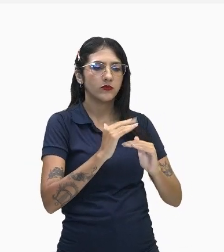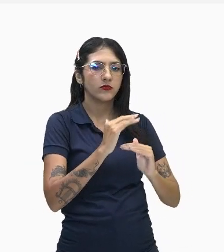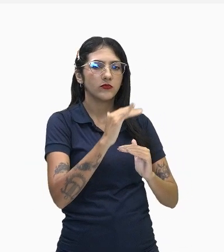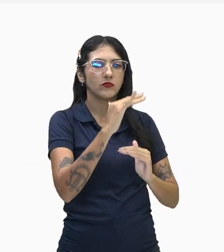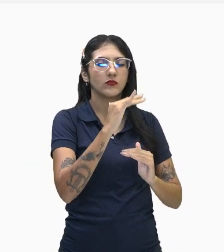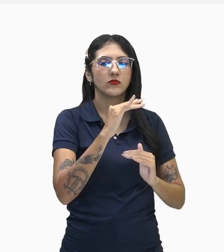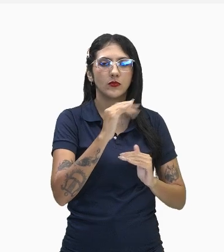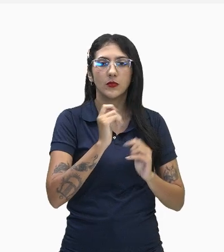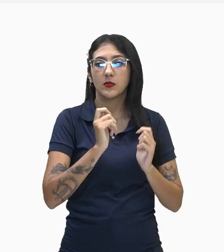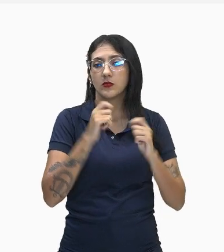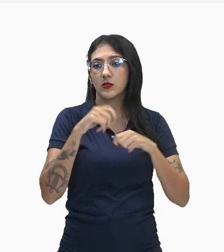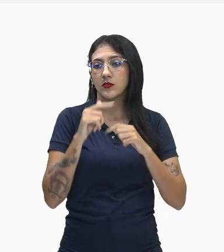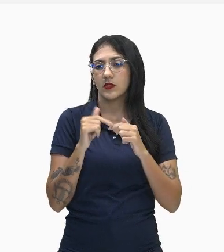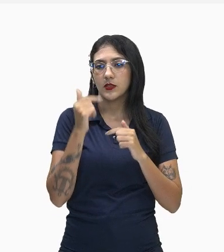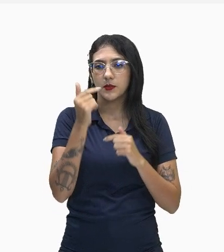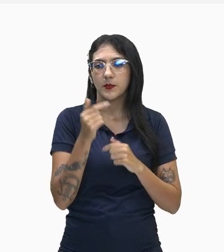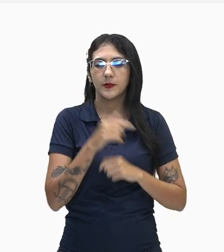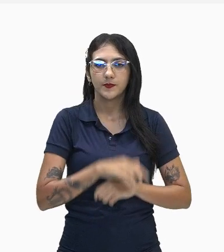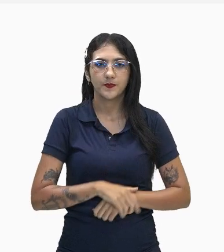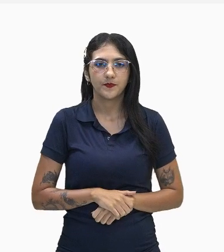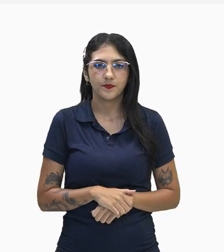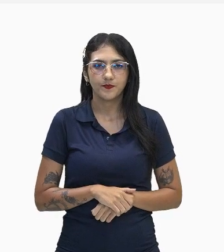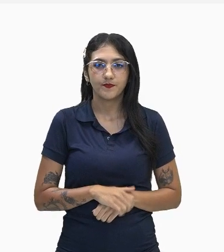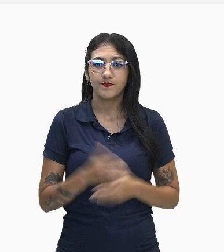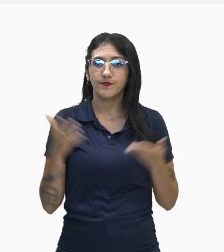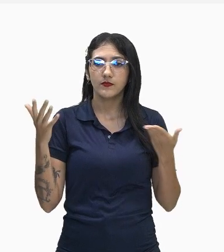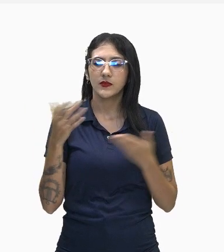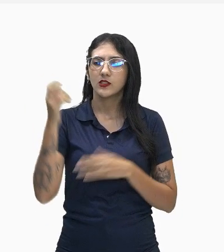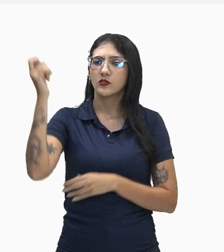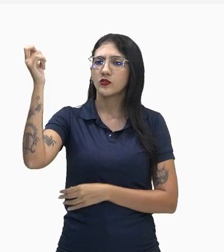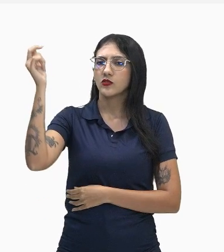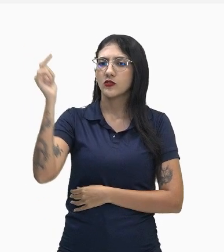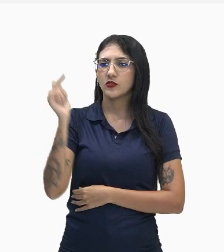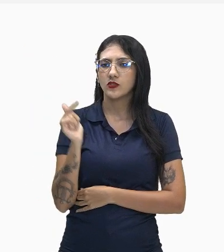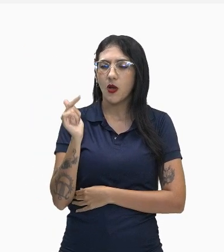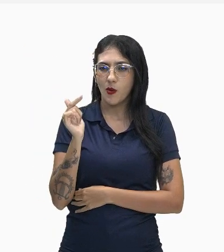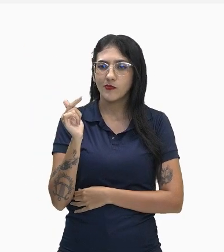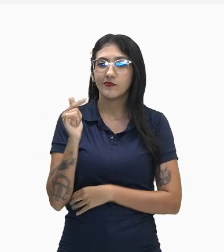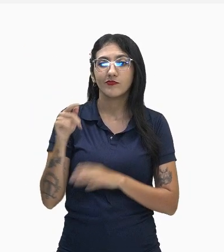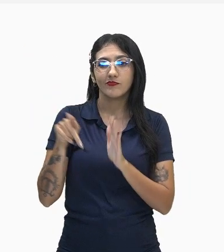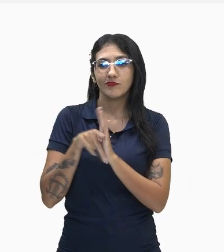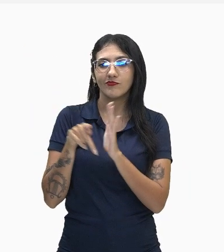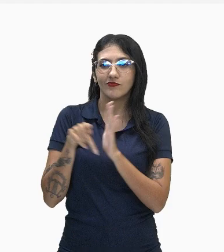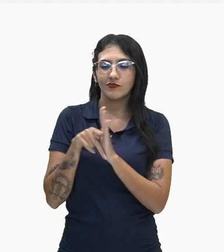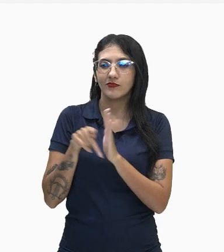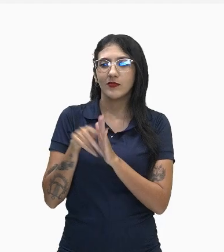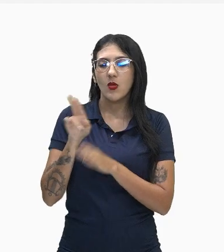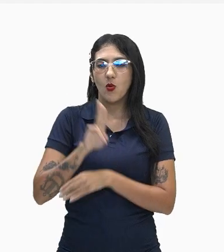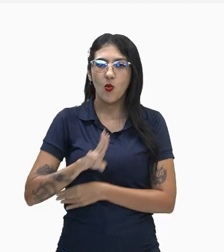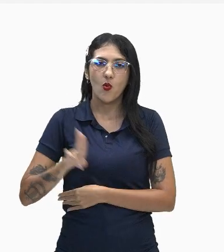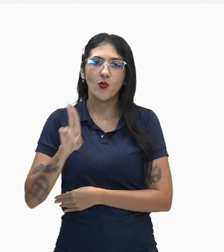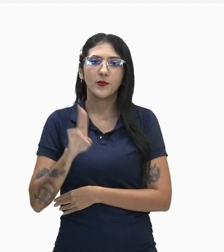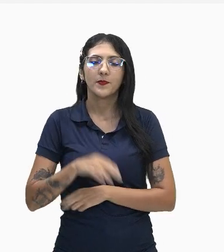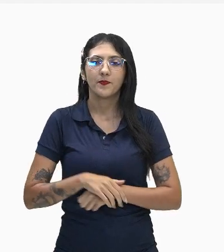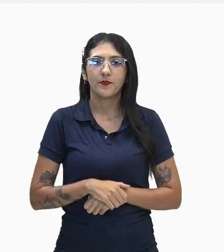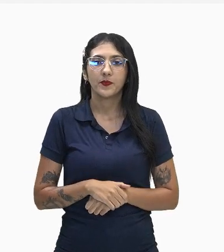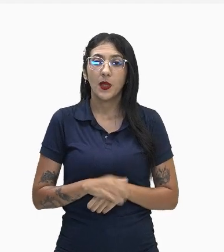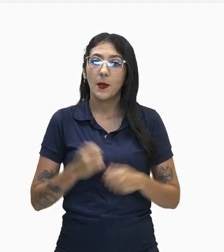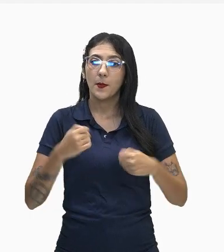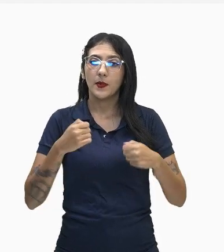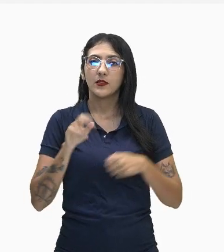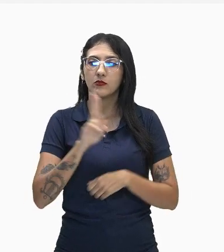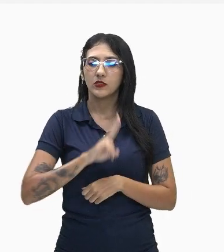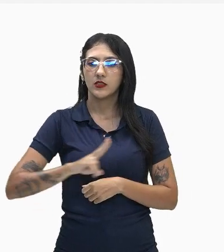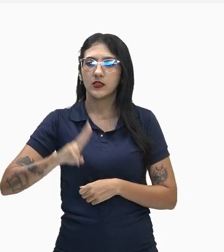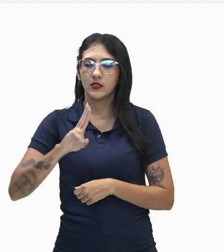usada depois. A energia solar, ela utiliza ali a energia do sol, onde nós vamos ter ali a